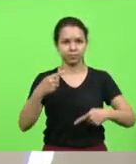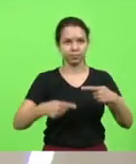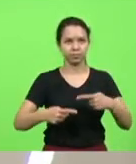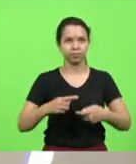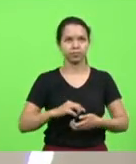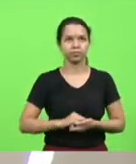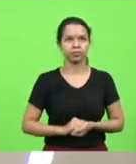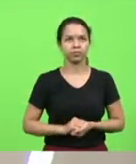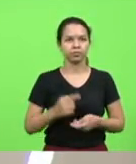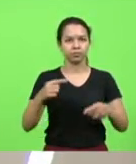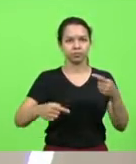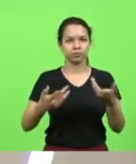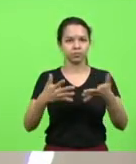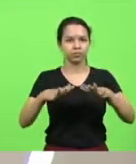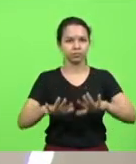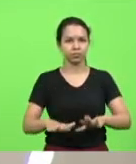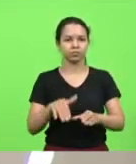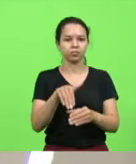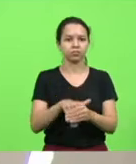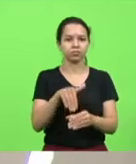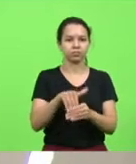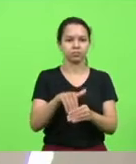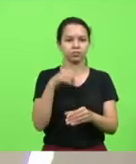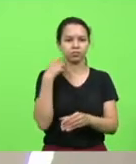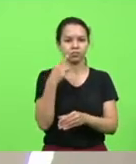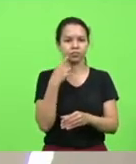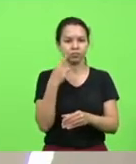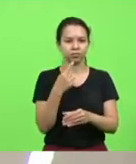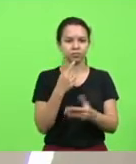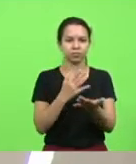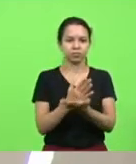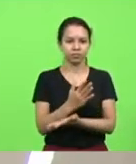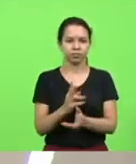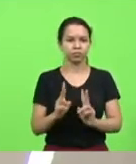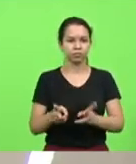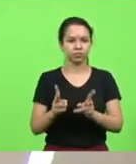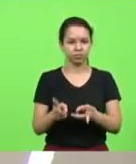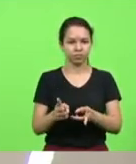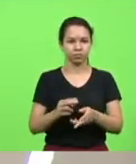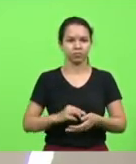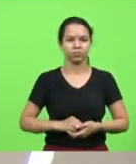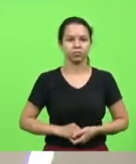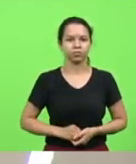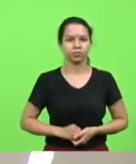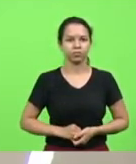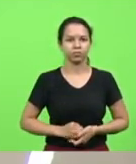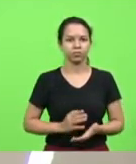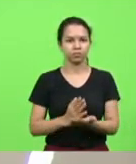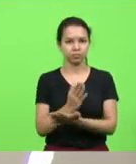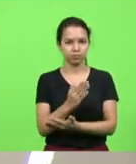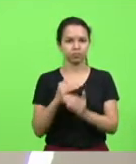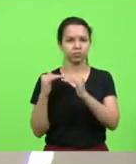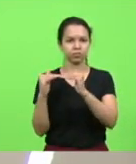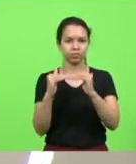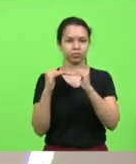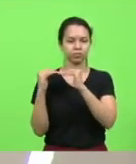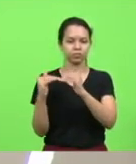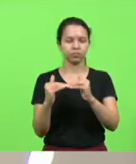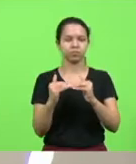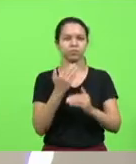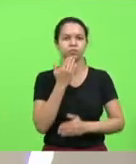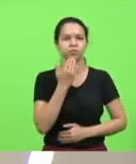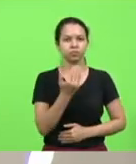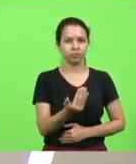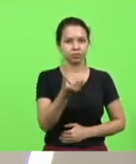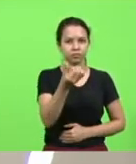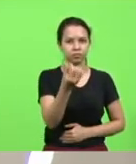Não havendo quem queira discutir em votação, deputados que aprovam permaneçam como se encontram. Aprovado por unanimidade. Requerimento